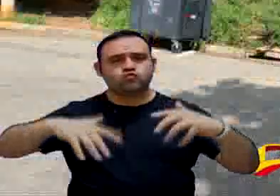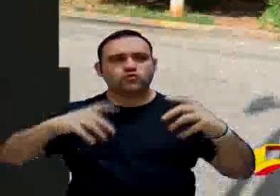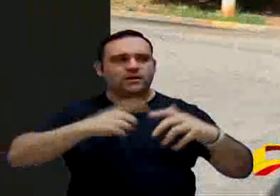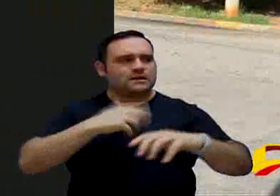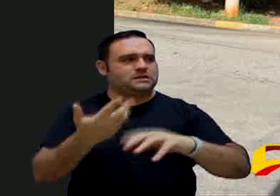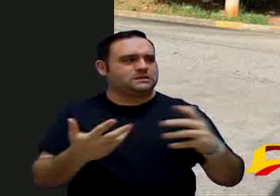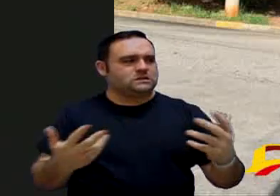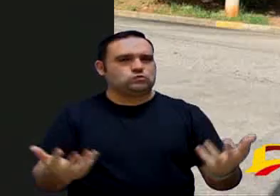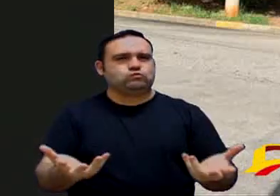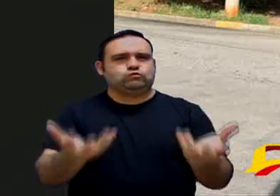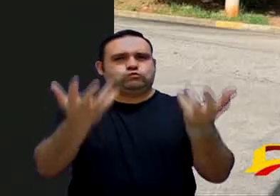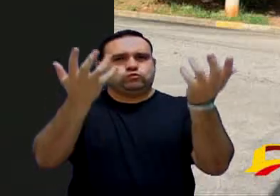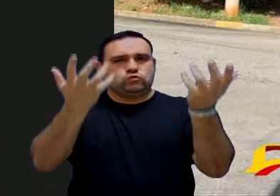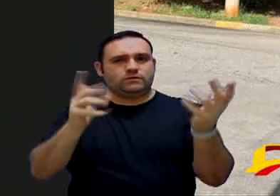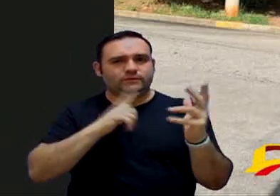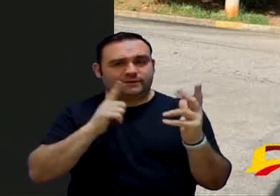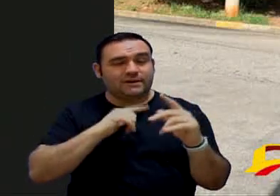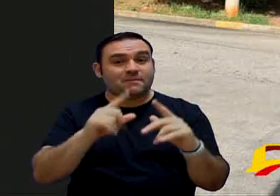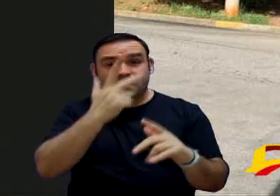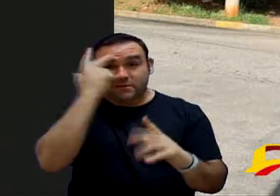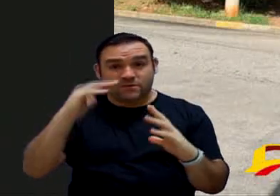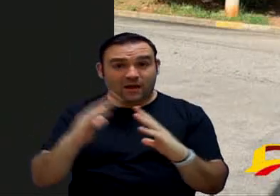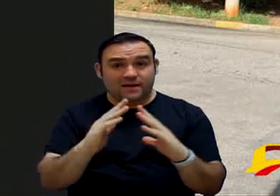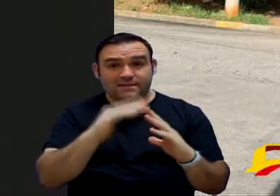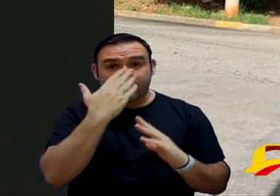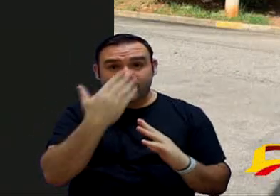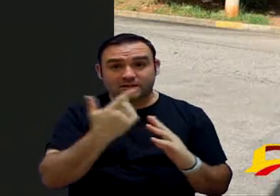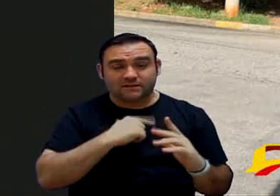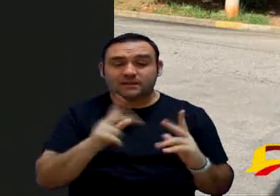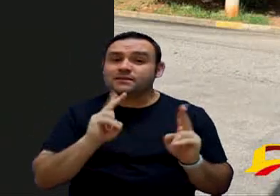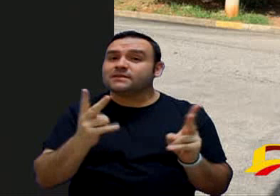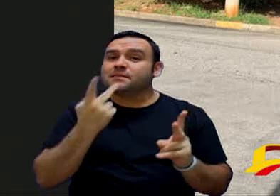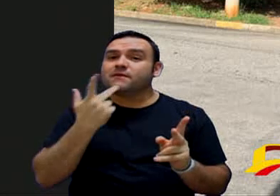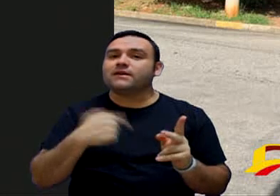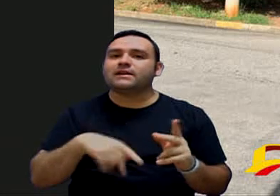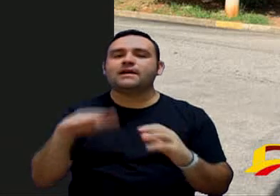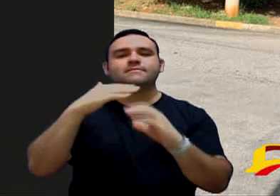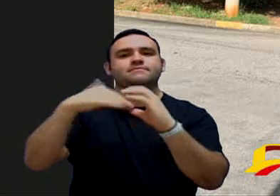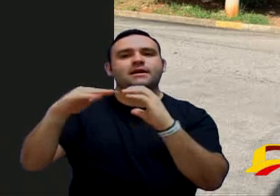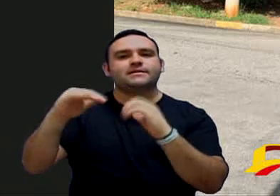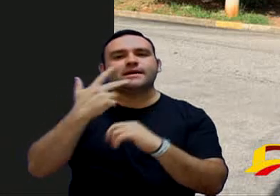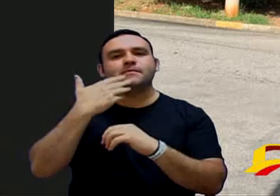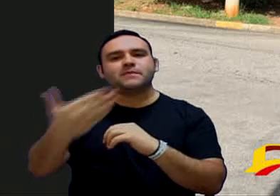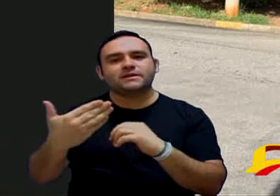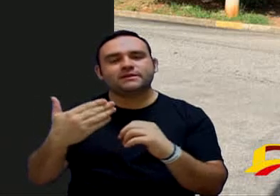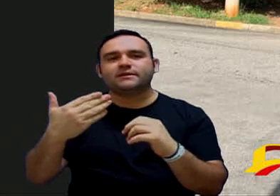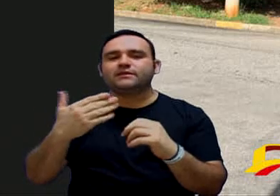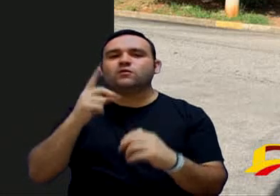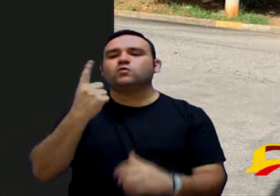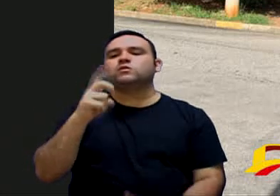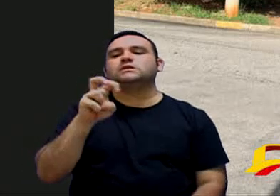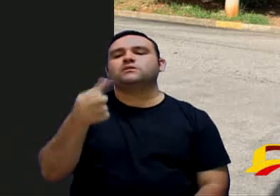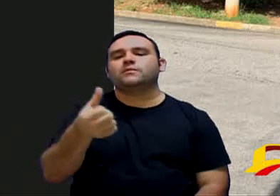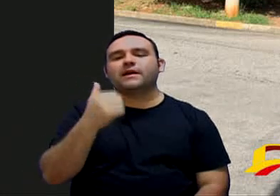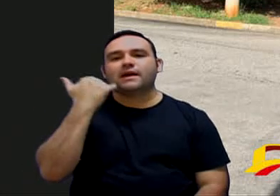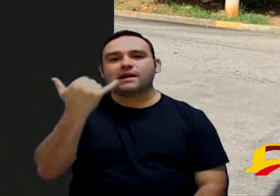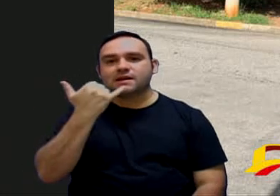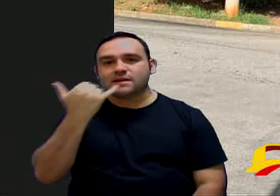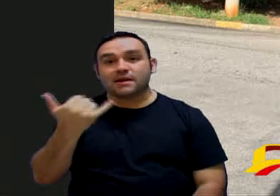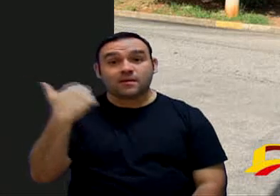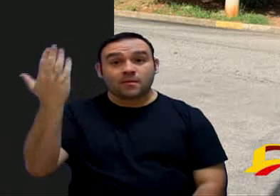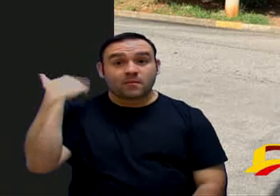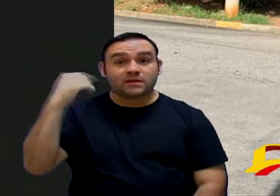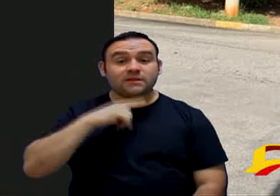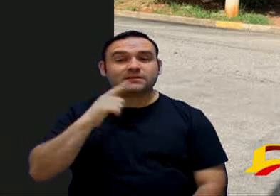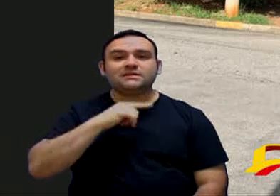bastante né mas ali os moradores falam que sempre mandam pedido 156 antes